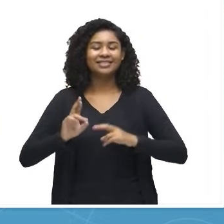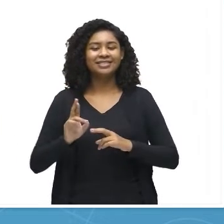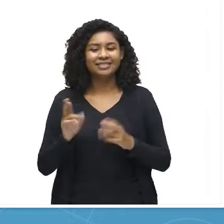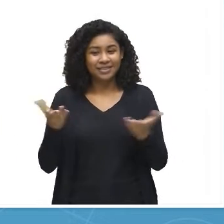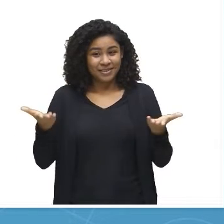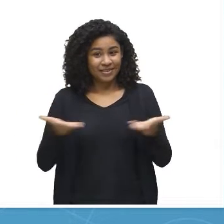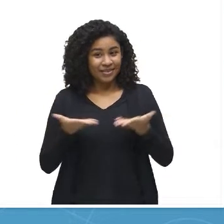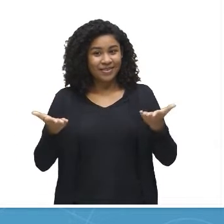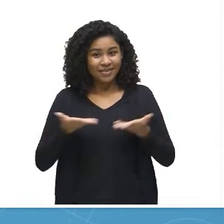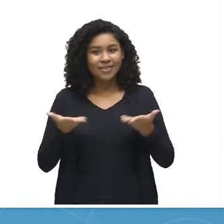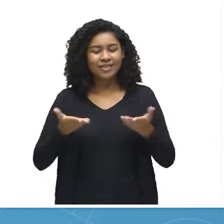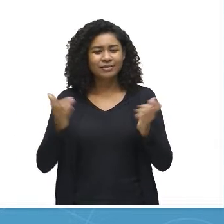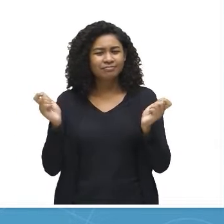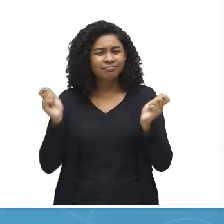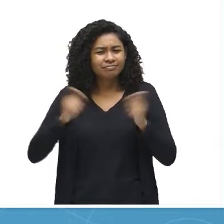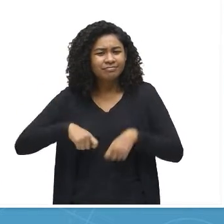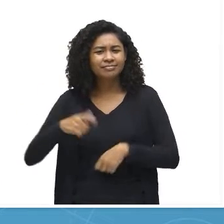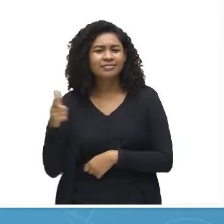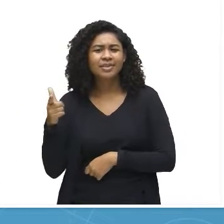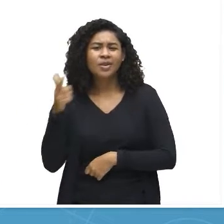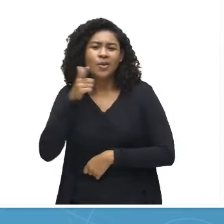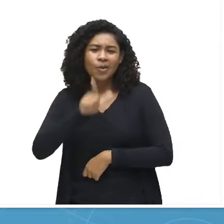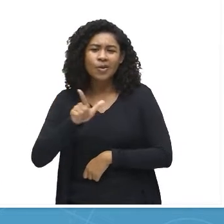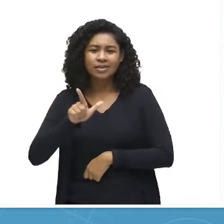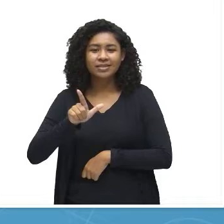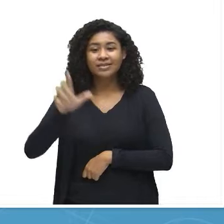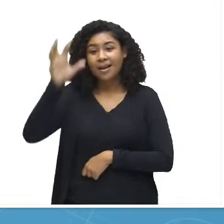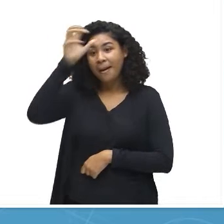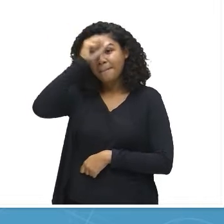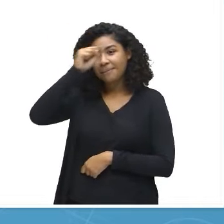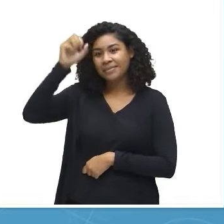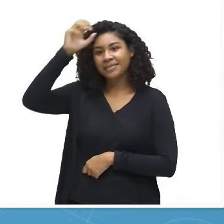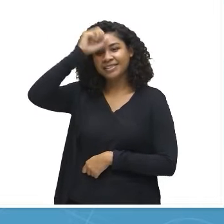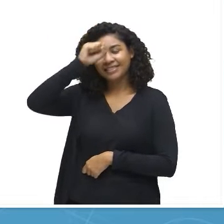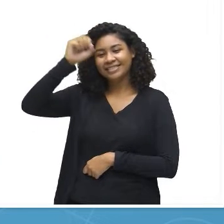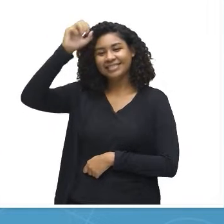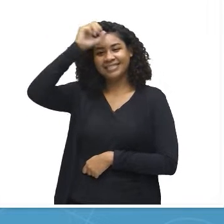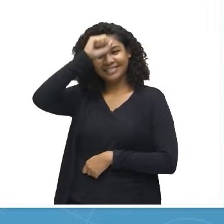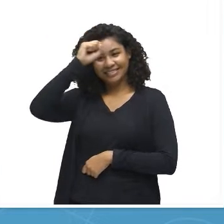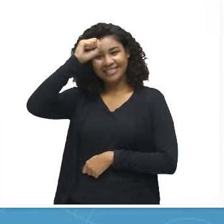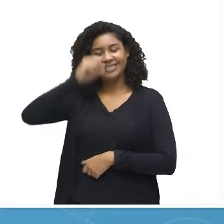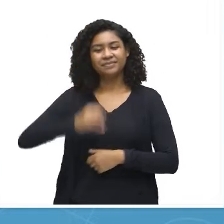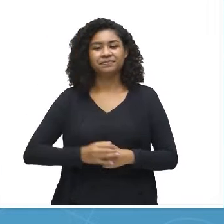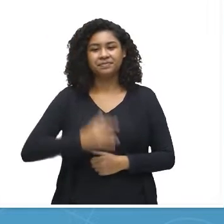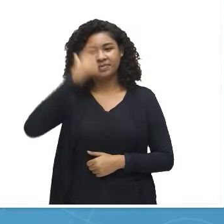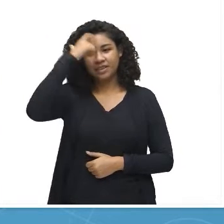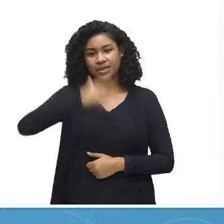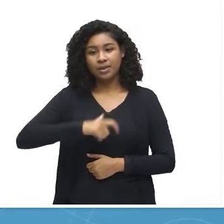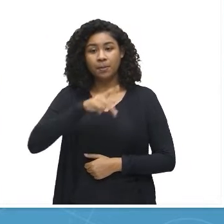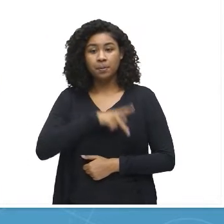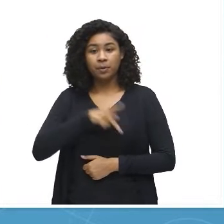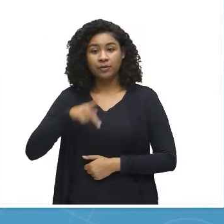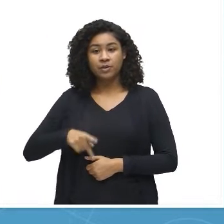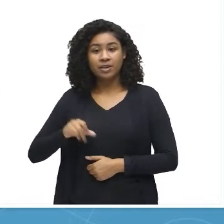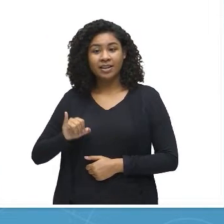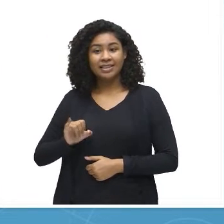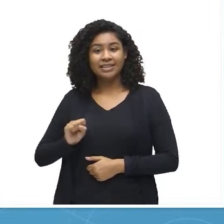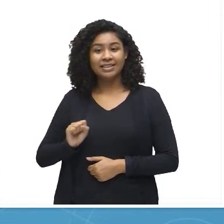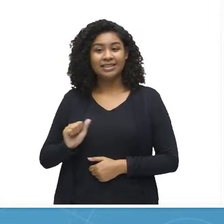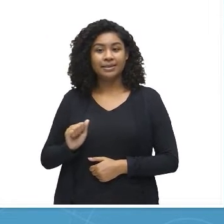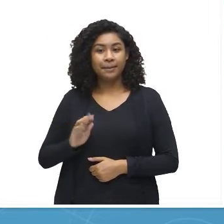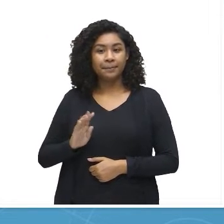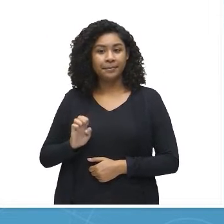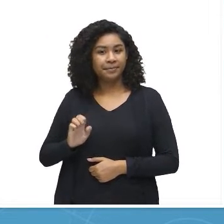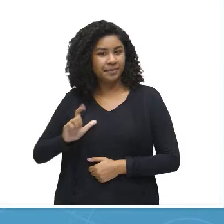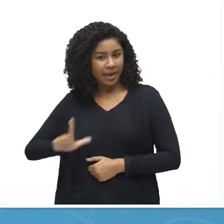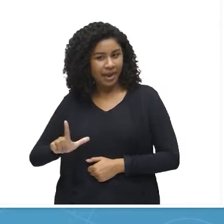consiga construir um momento bem bacana de aprendizagem, tá? Eu sou a professora Isabel e a gente vai